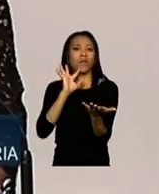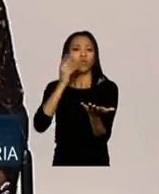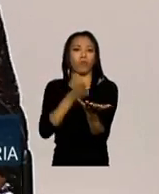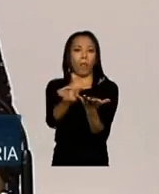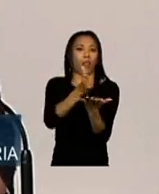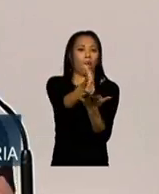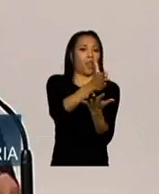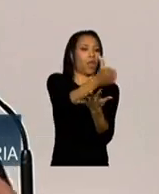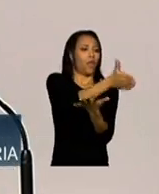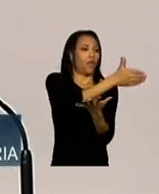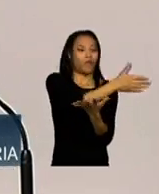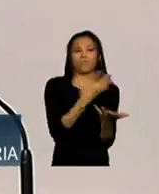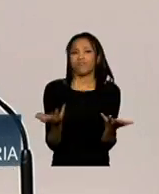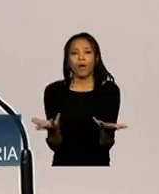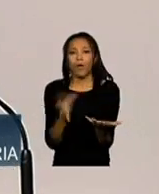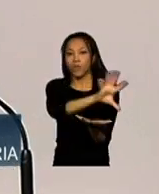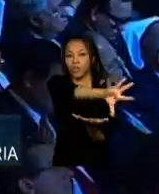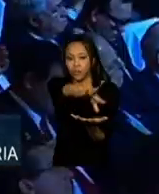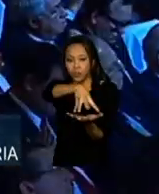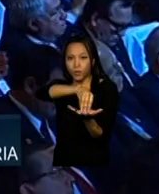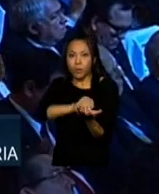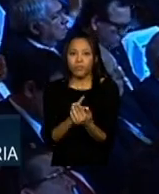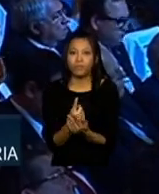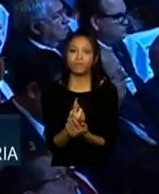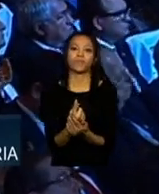não podemos continuar tendo